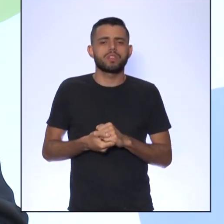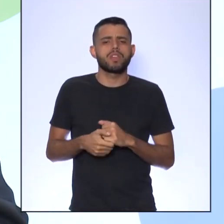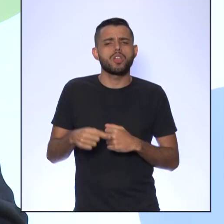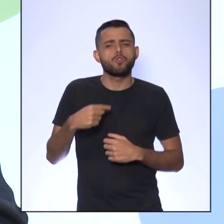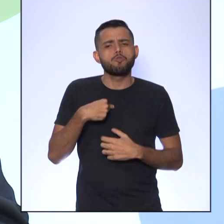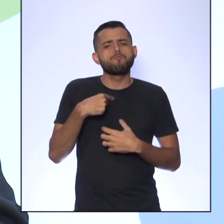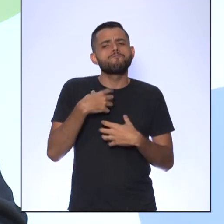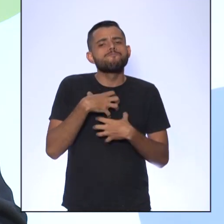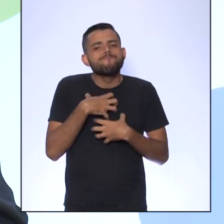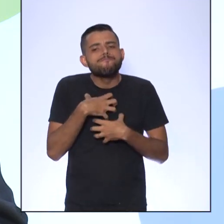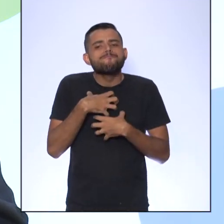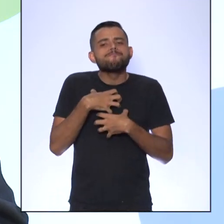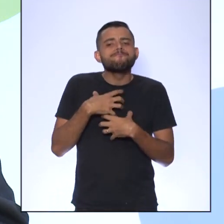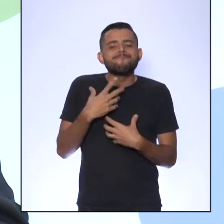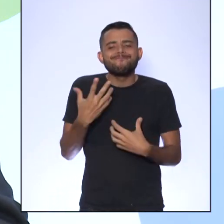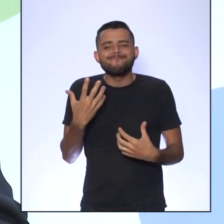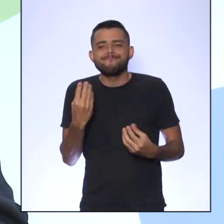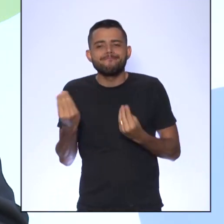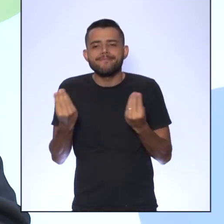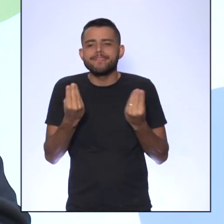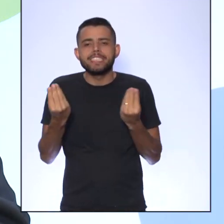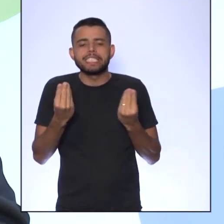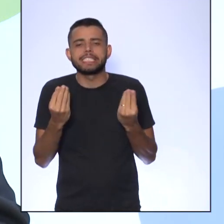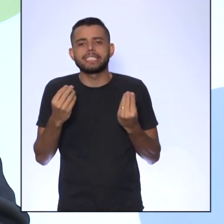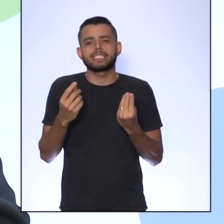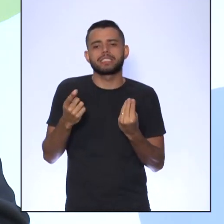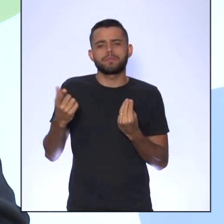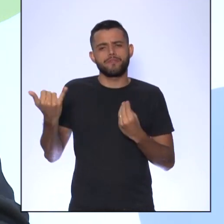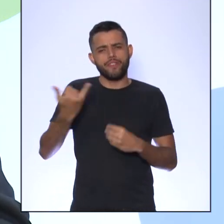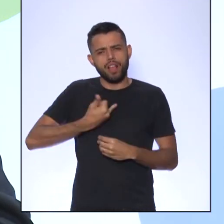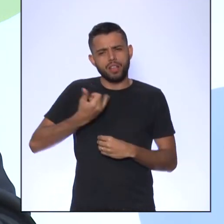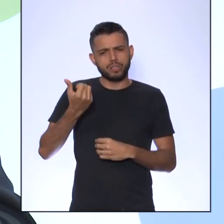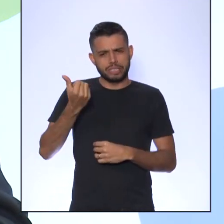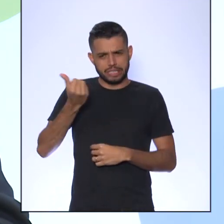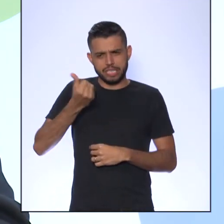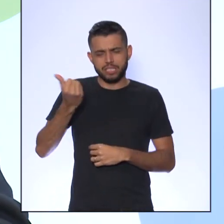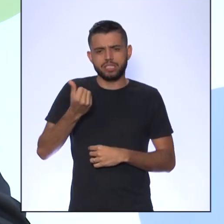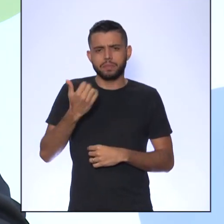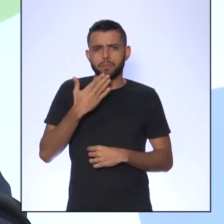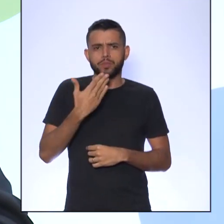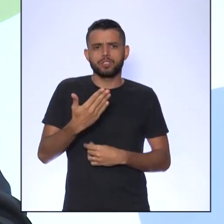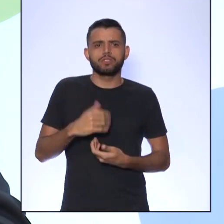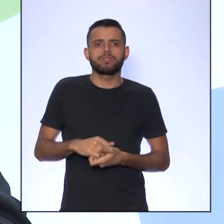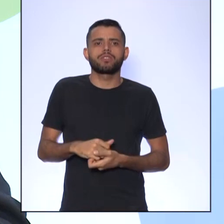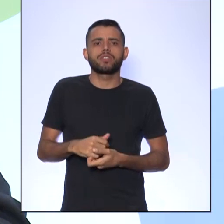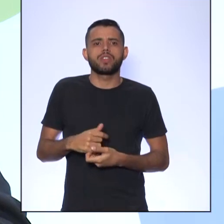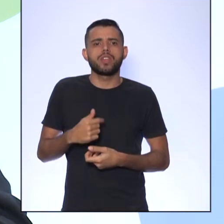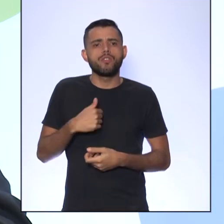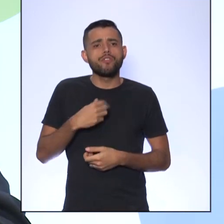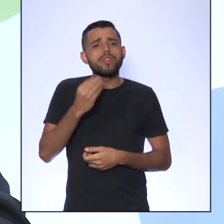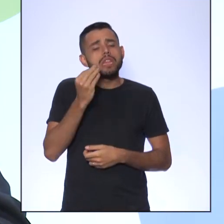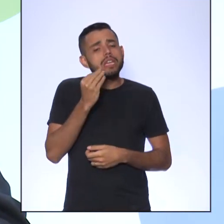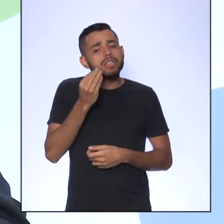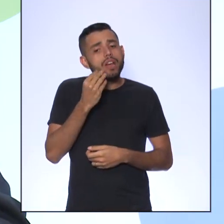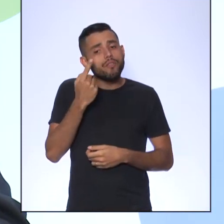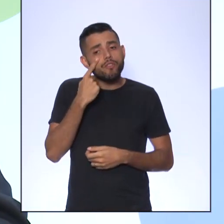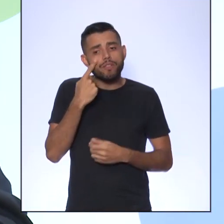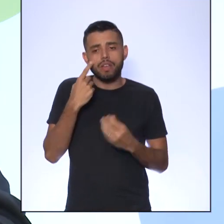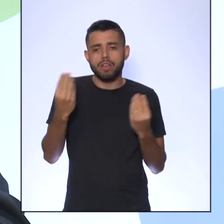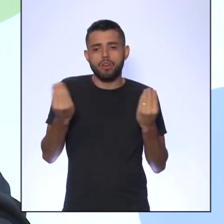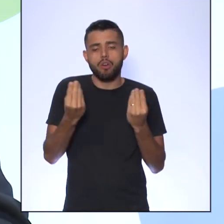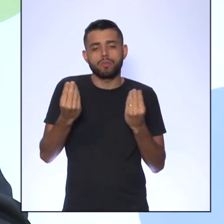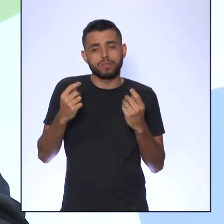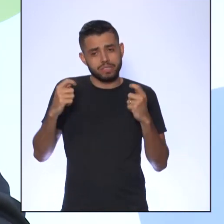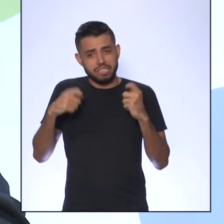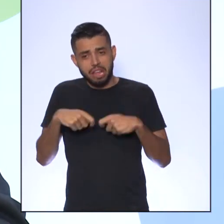por esta provocação que me foi feita na sexta-feira, e eu vou estudar isso.